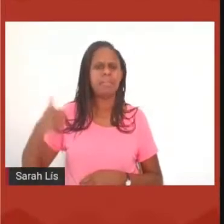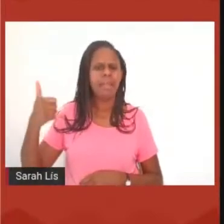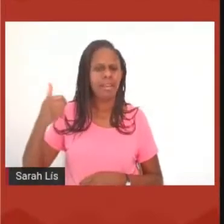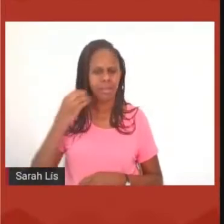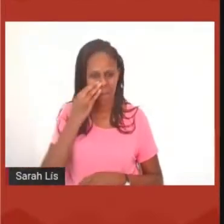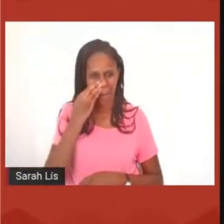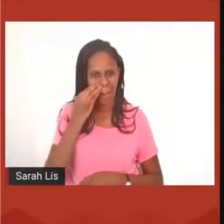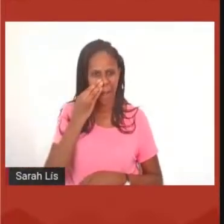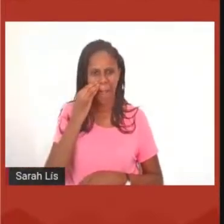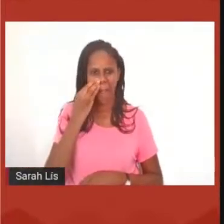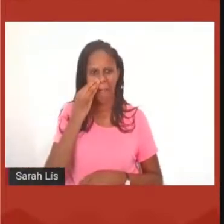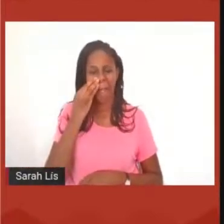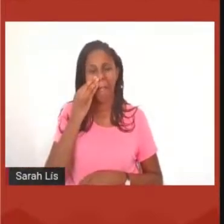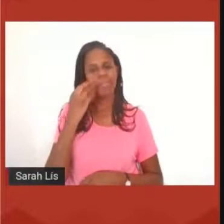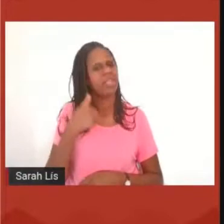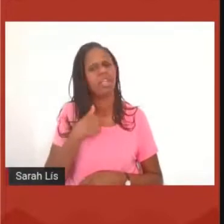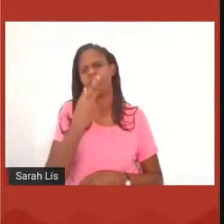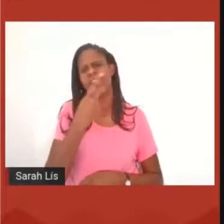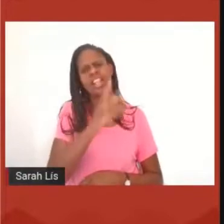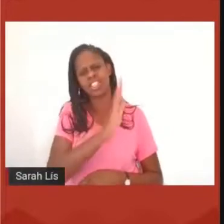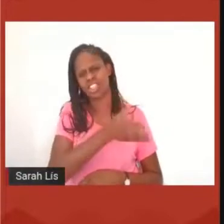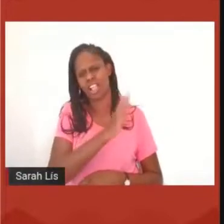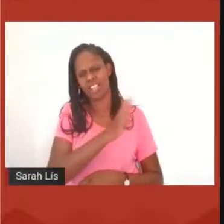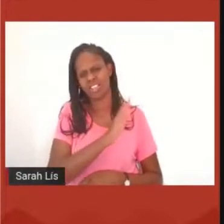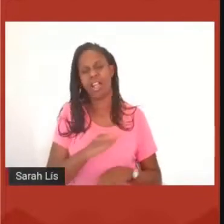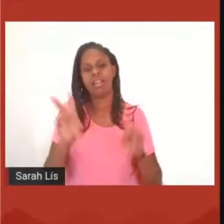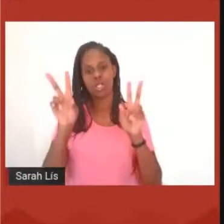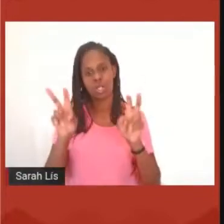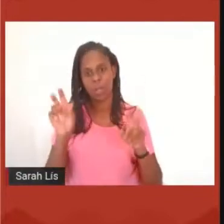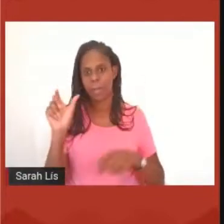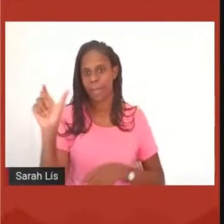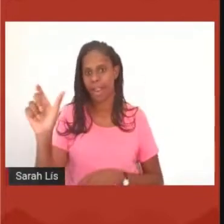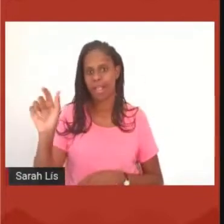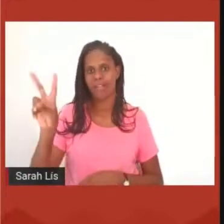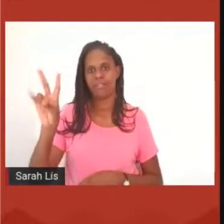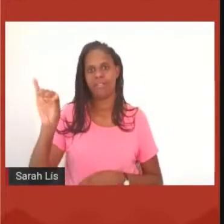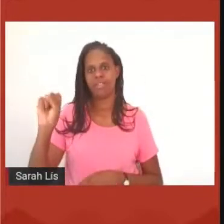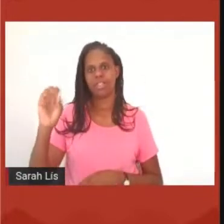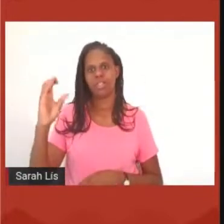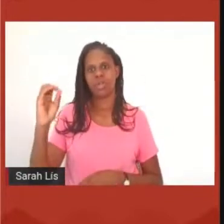Não, eu já falei, sobre a viscosidade.